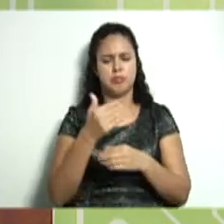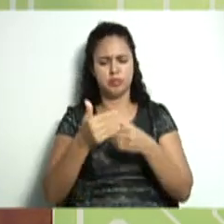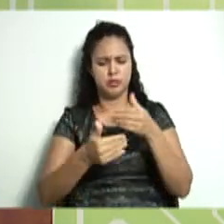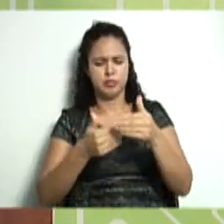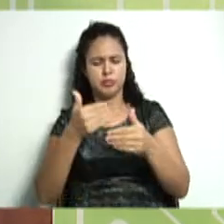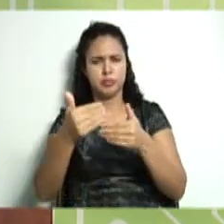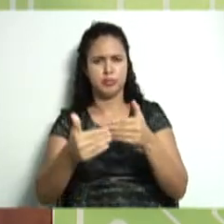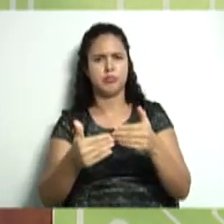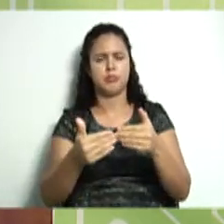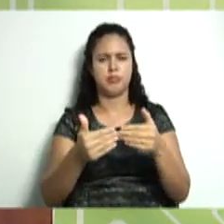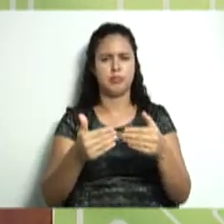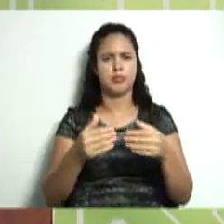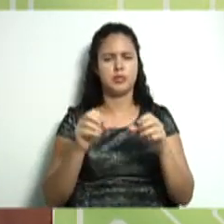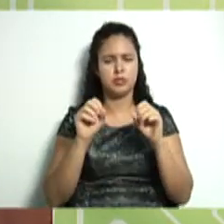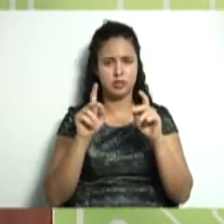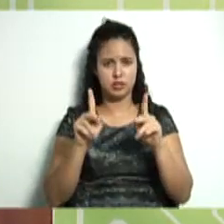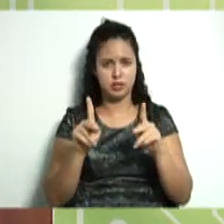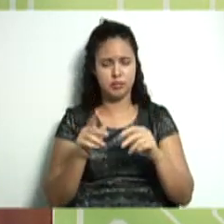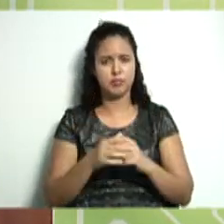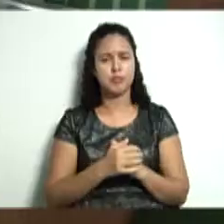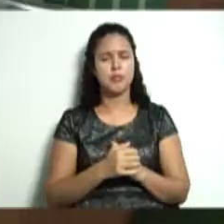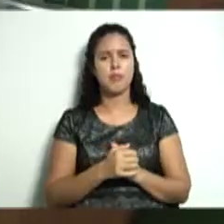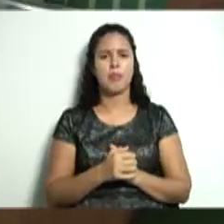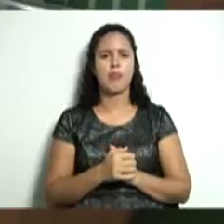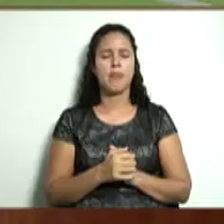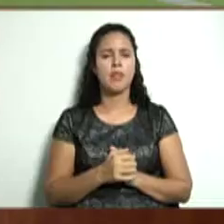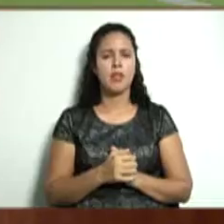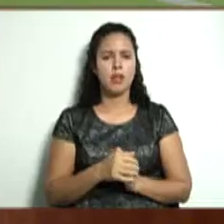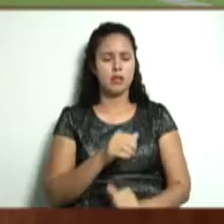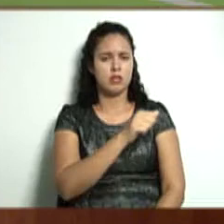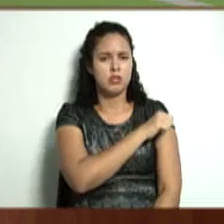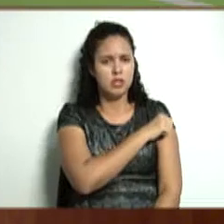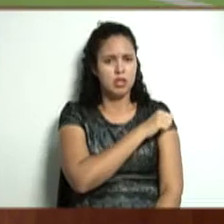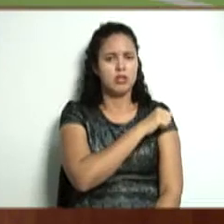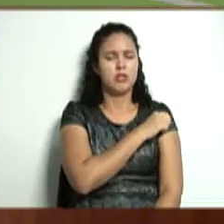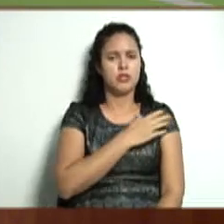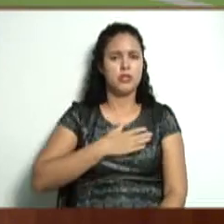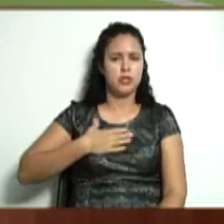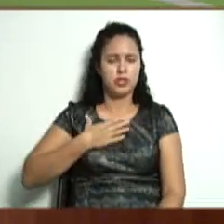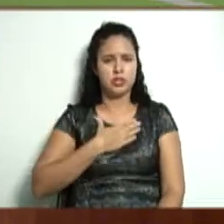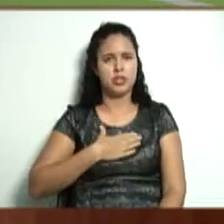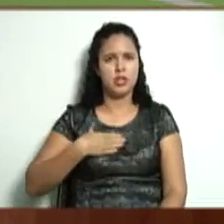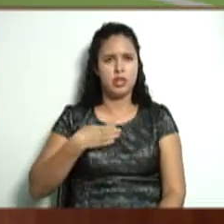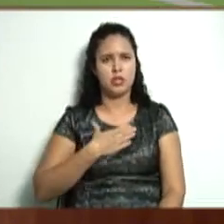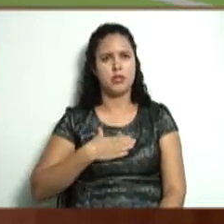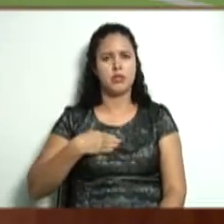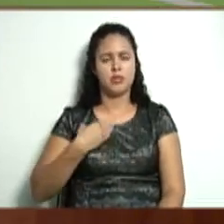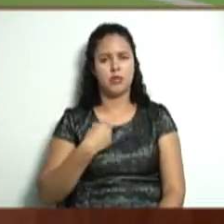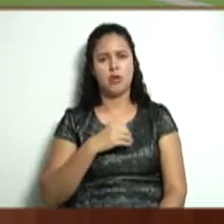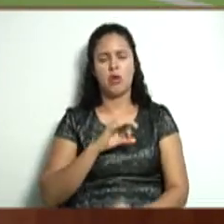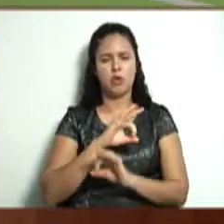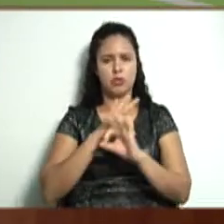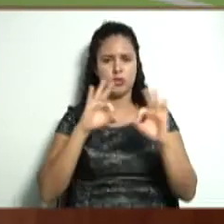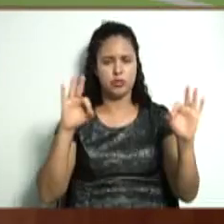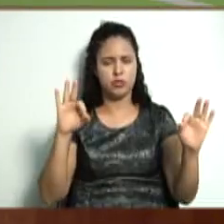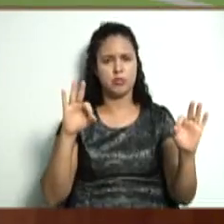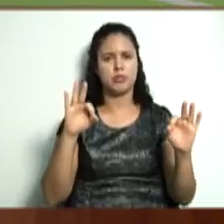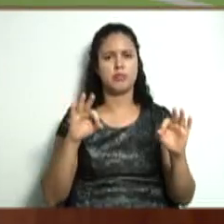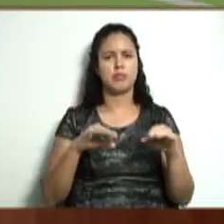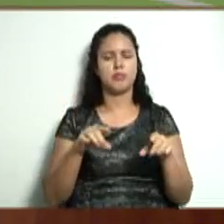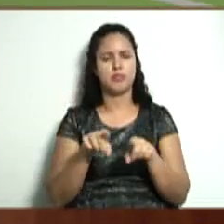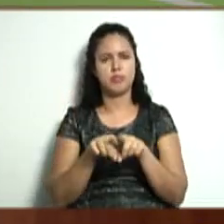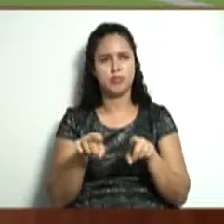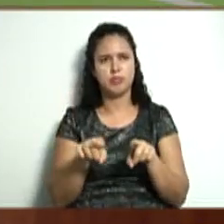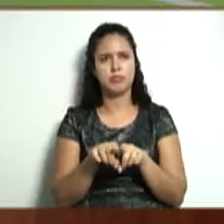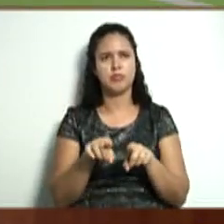e melhoria de cada um. Os alunos estão falando aqui também que eles acharam ótima, realmente a aula foi ótima, que a